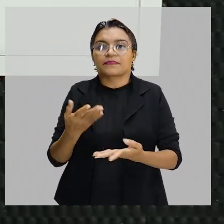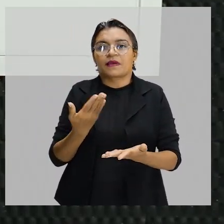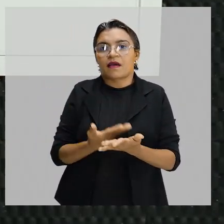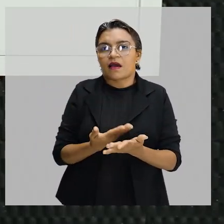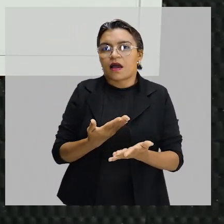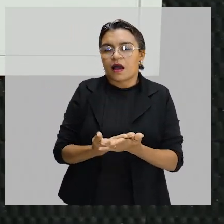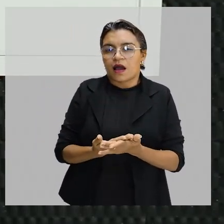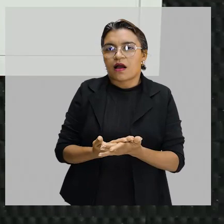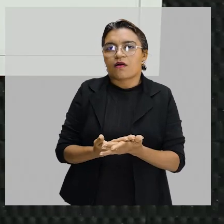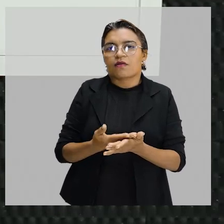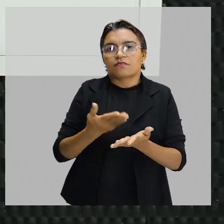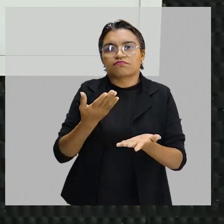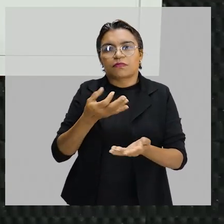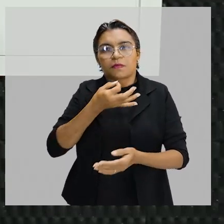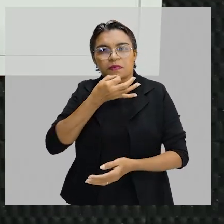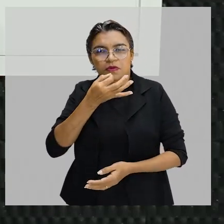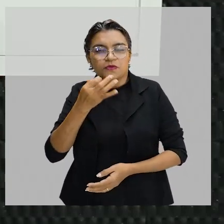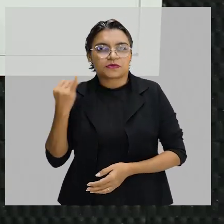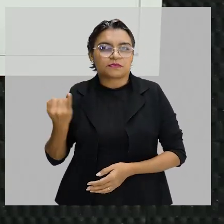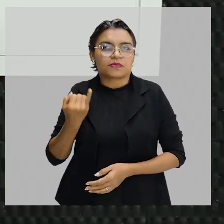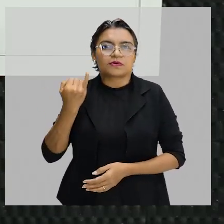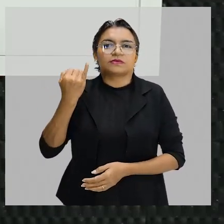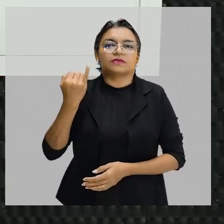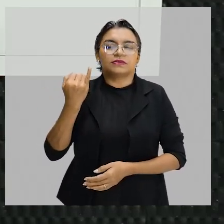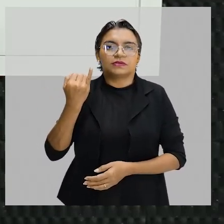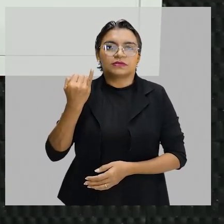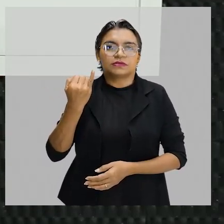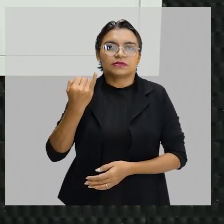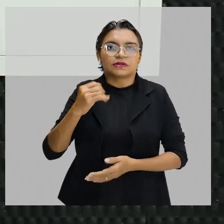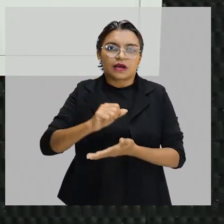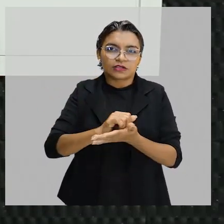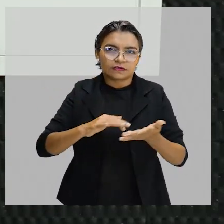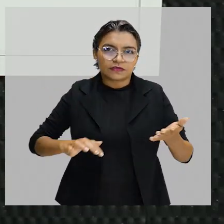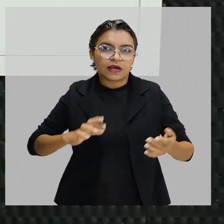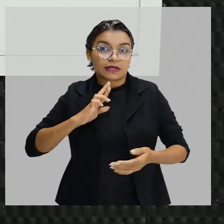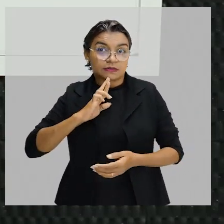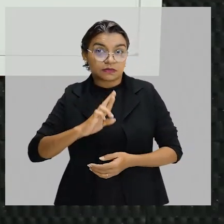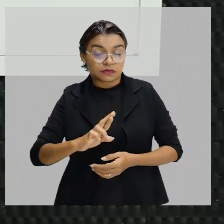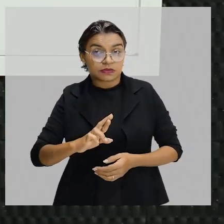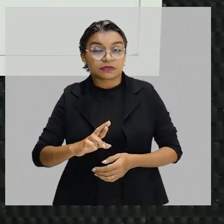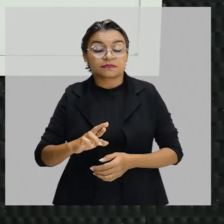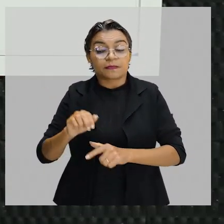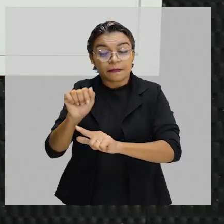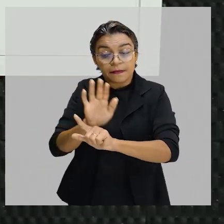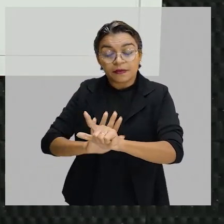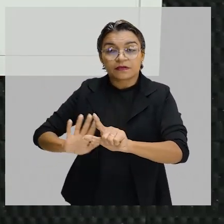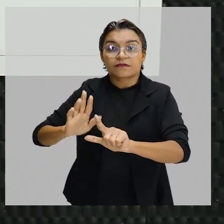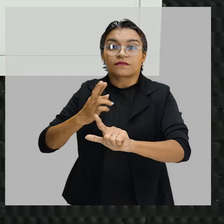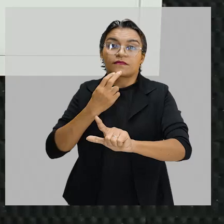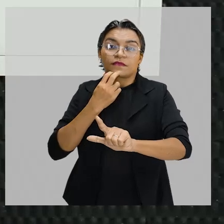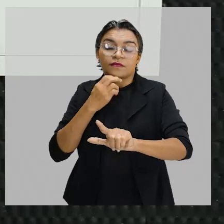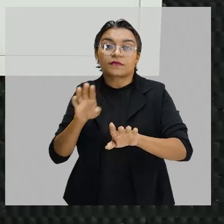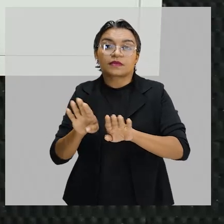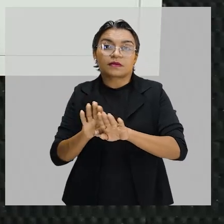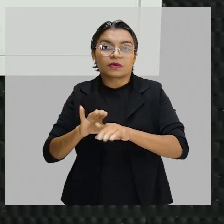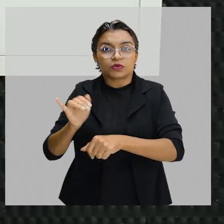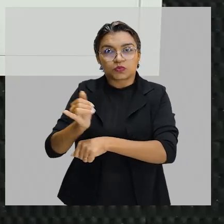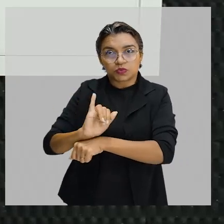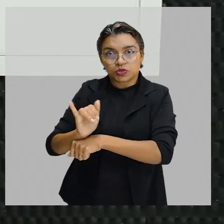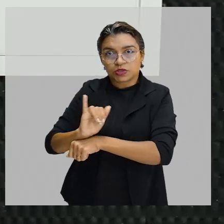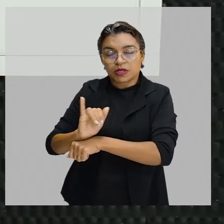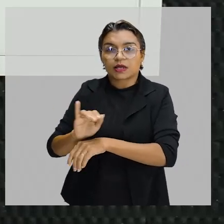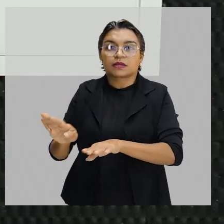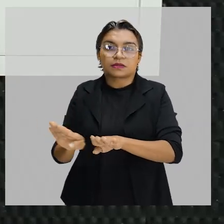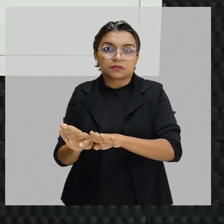dicas importantes, resolução de exercício. Vai na plataforma, vai no Instagram, dá uma olhada no